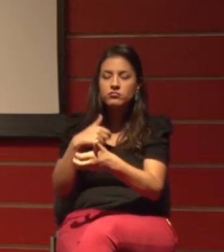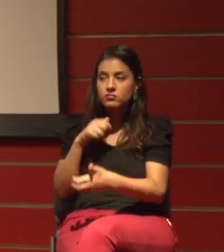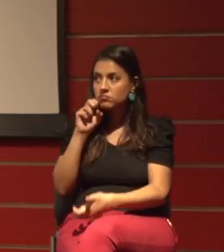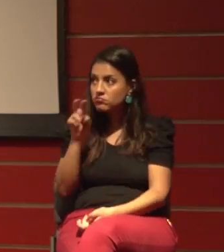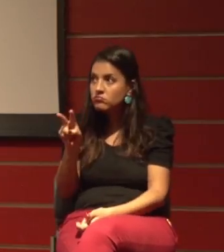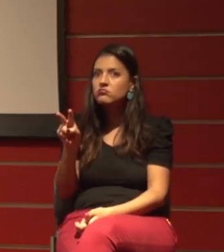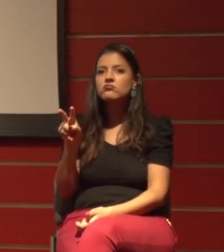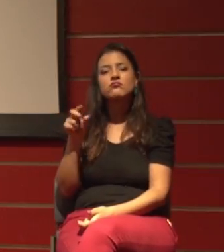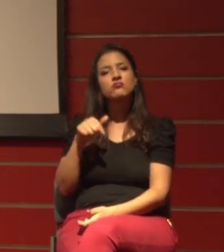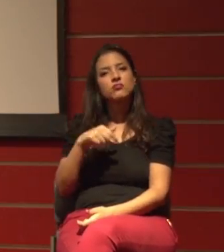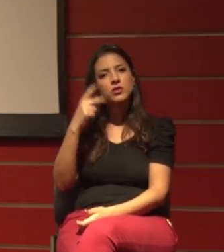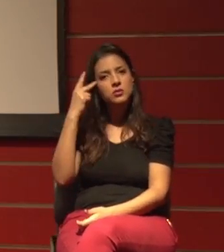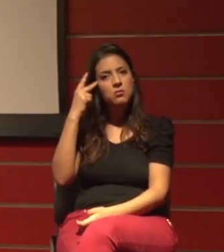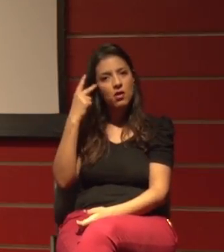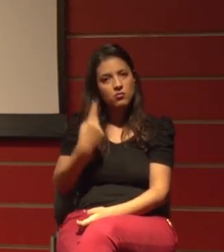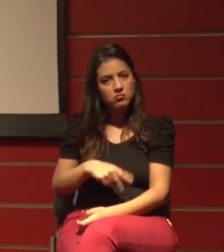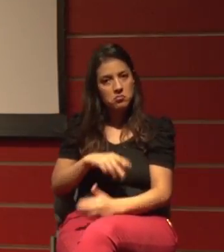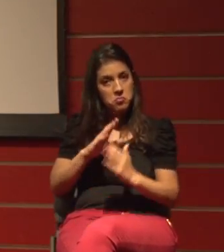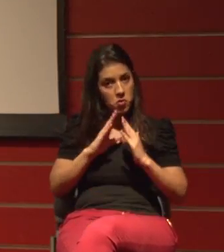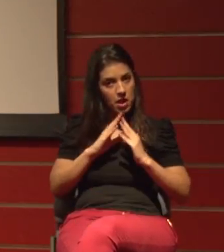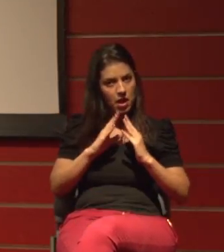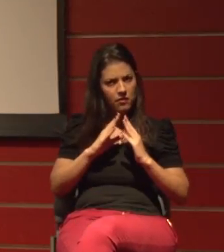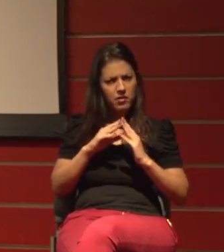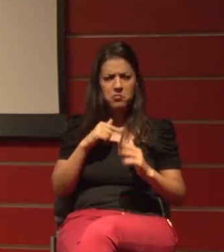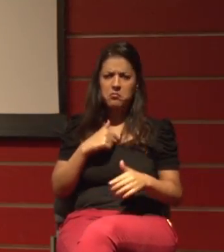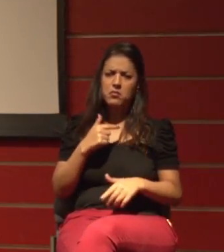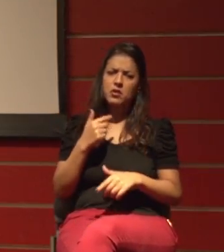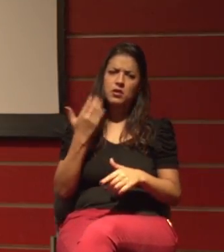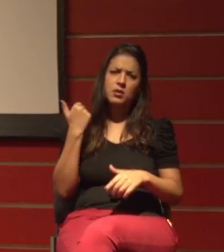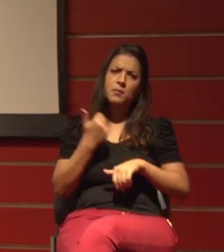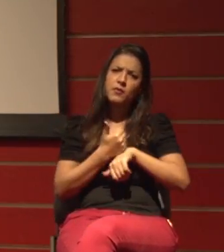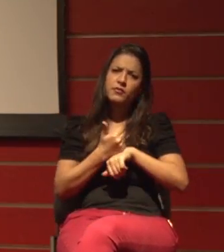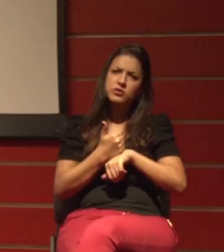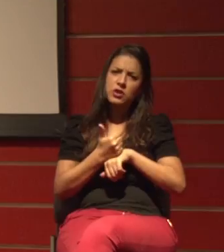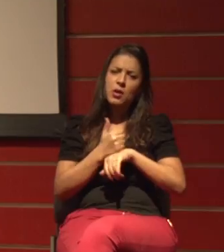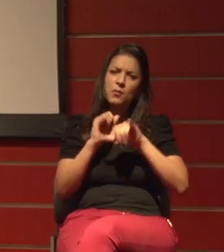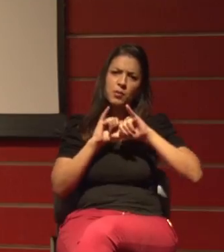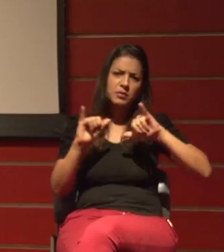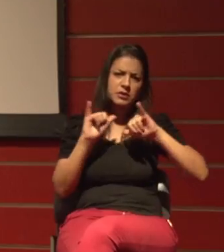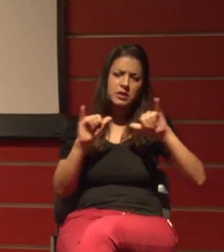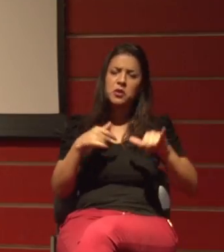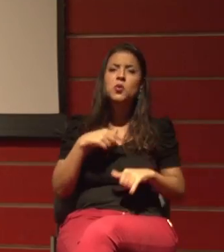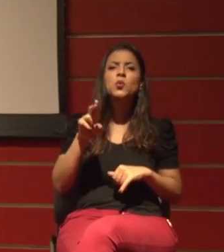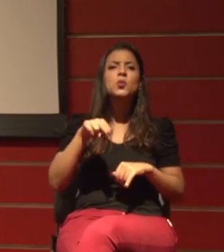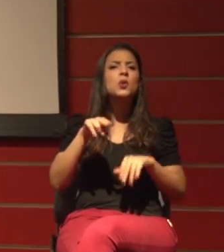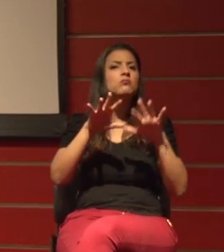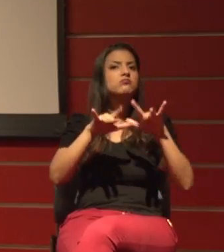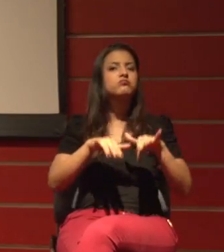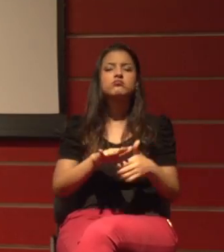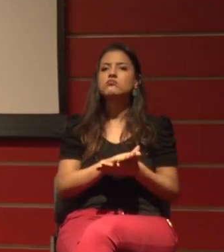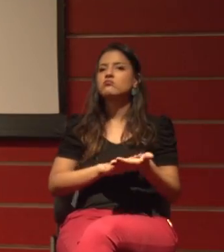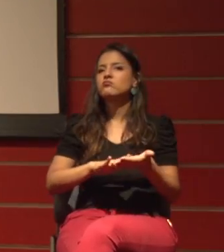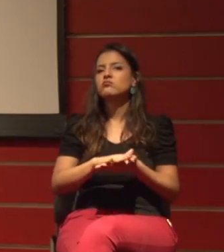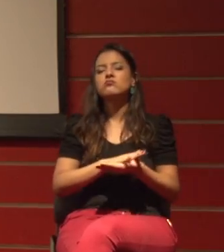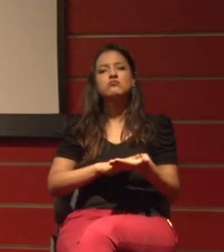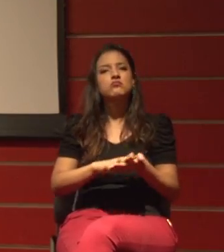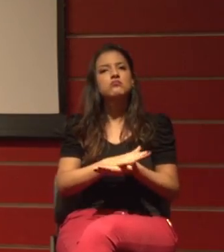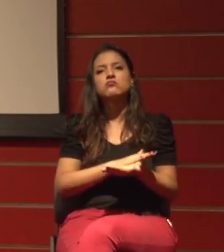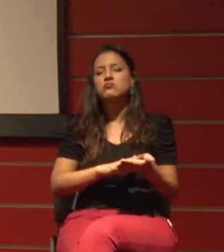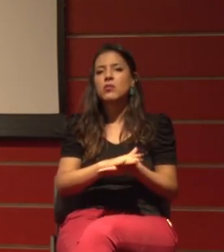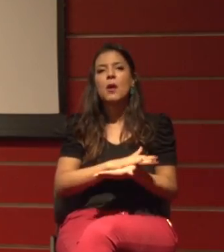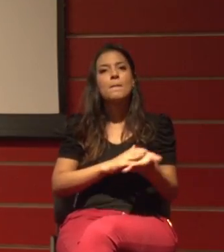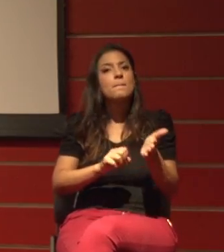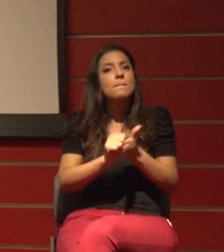em São Paulo eu era publicitária eu nunca tinha escrito absolutamente nada foi meu primeiro trabalho minha minha primeira eh